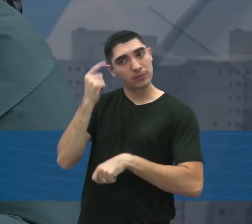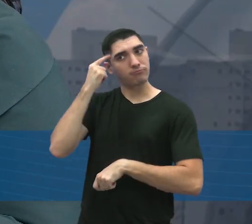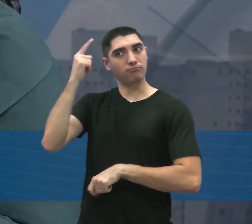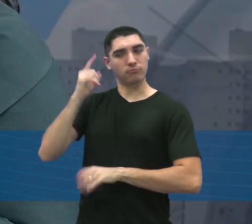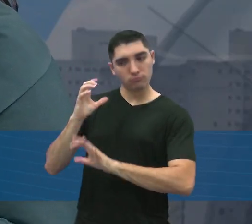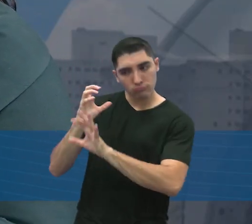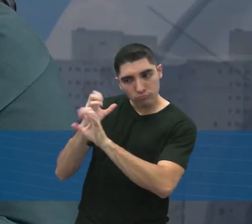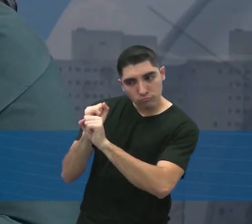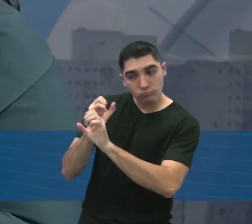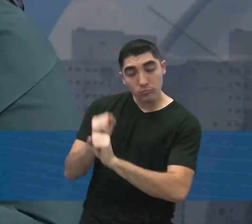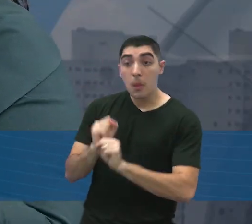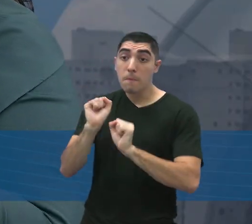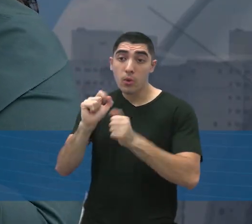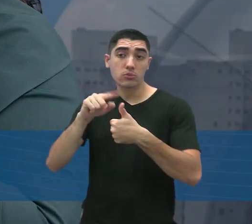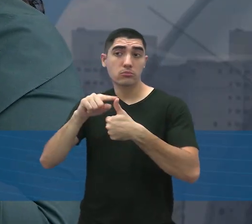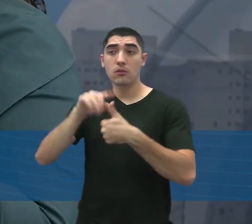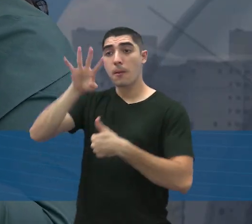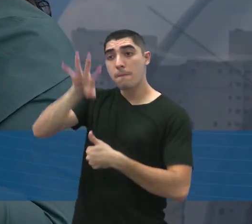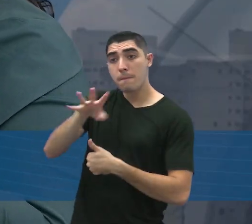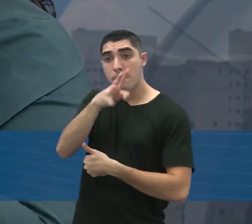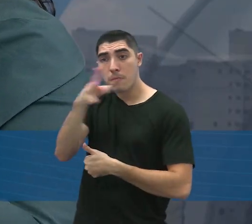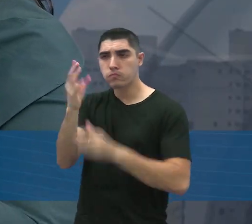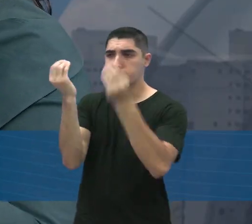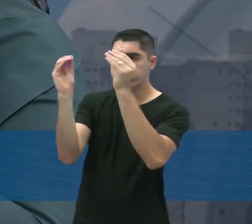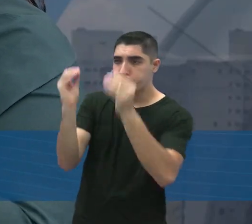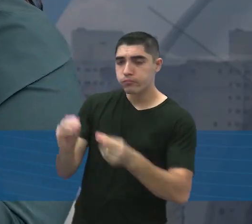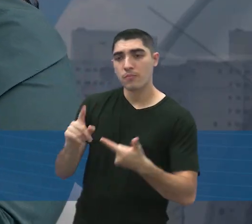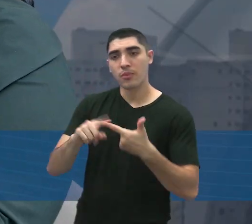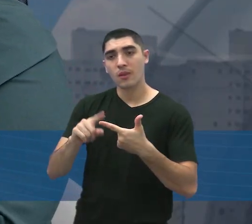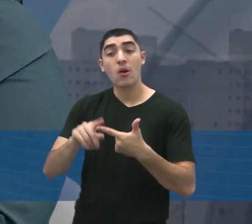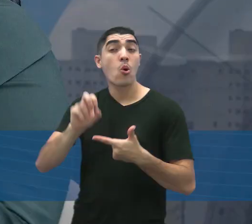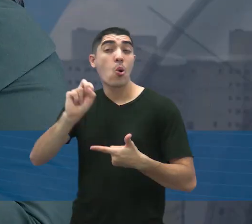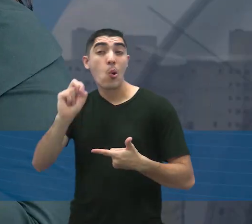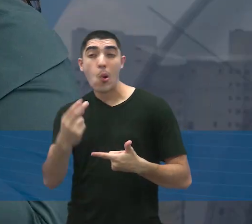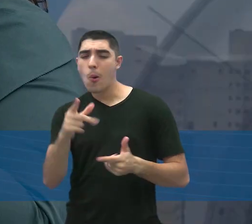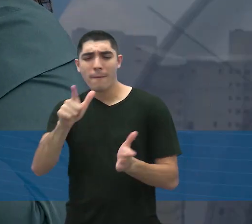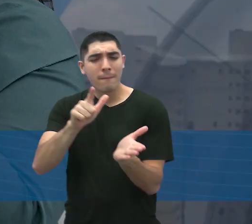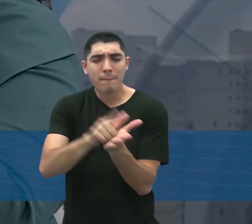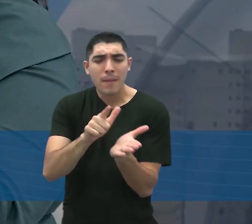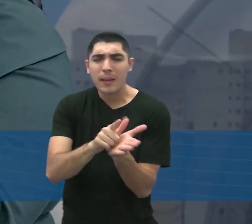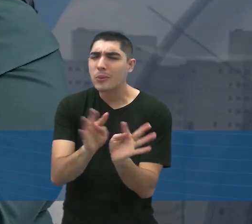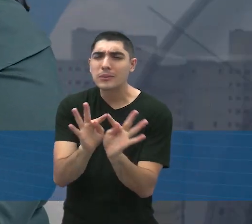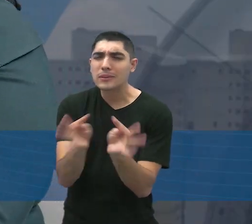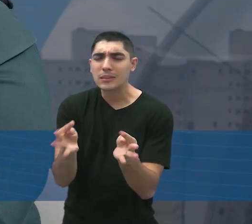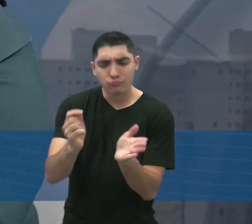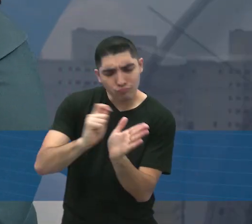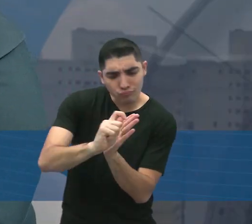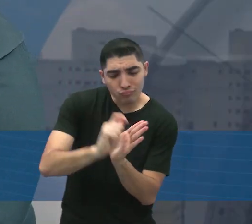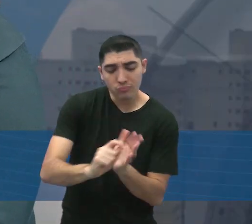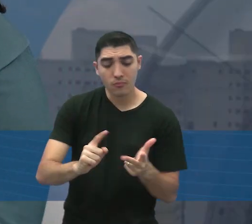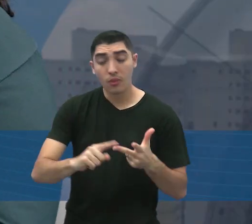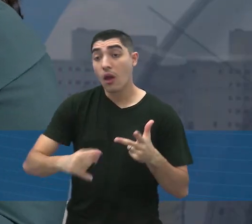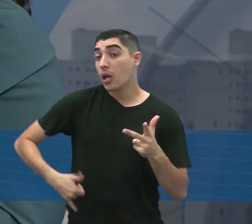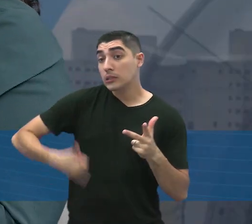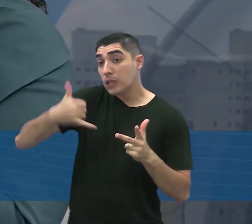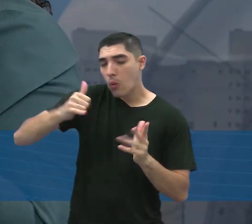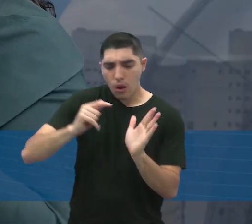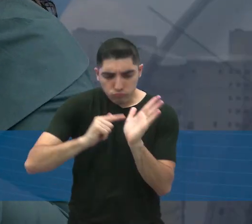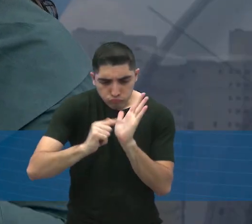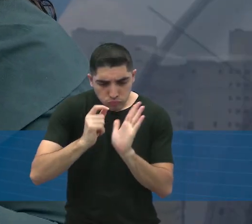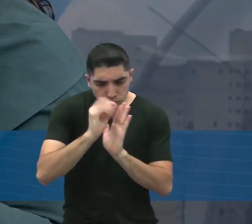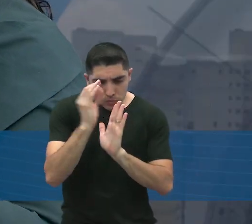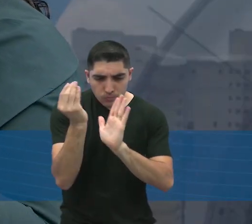ser numa planilha, pode ser num pedaço de papel de pão, como se dizia antigamente. bloco de notas do celular, mas